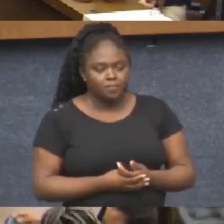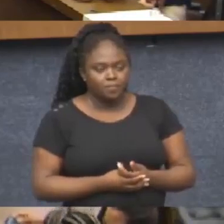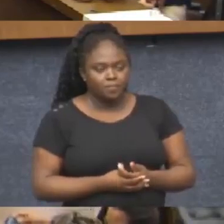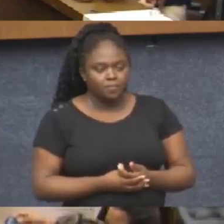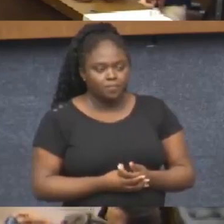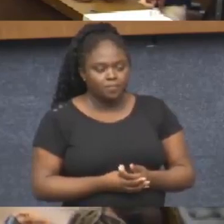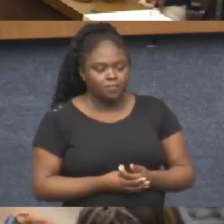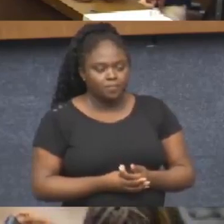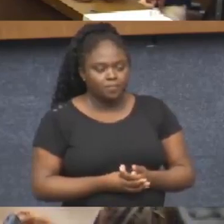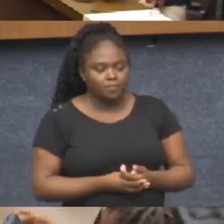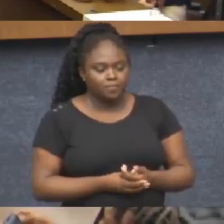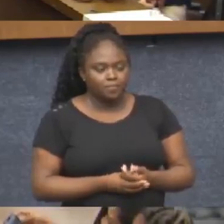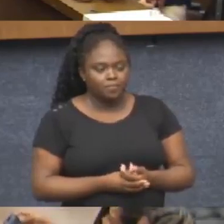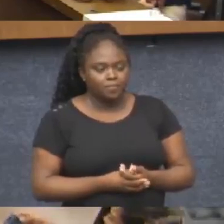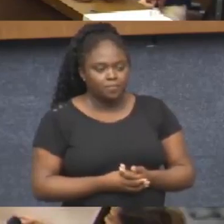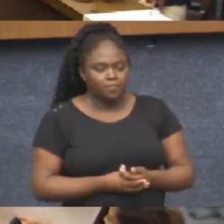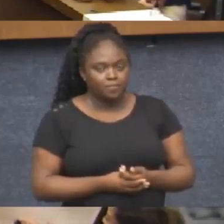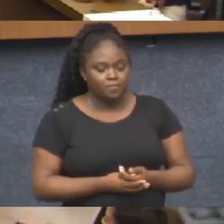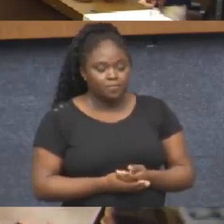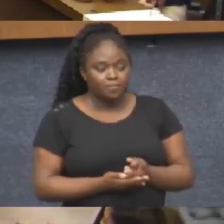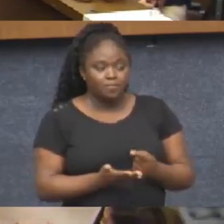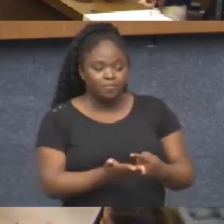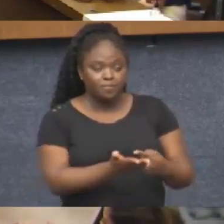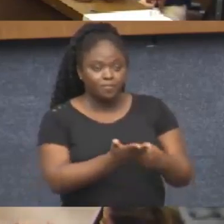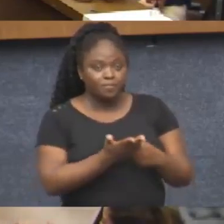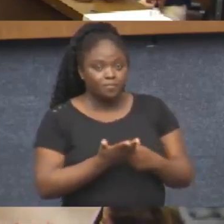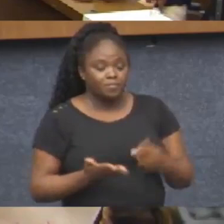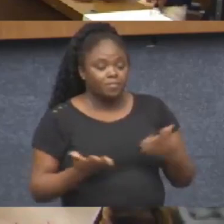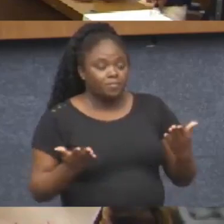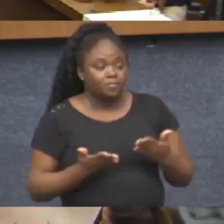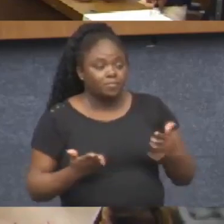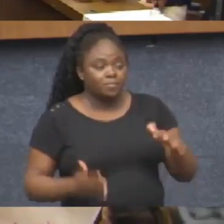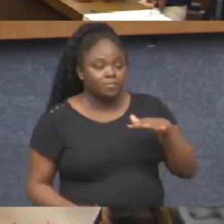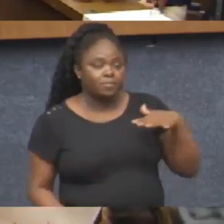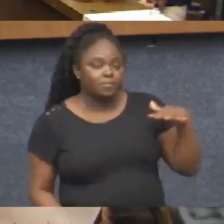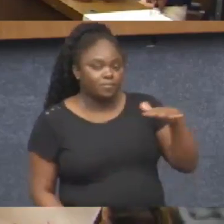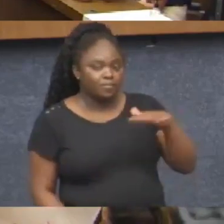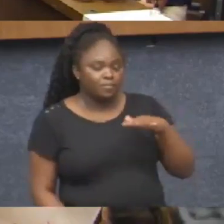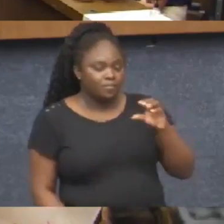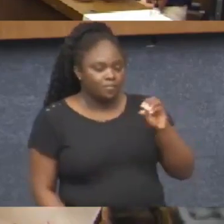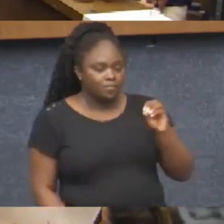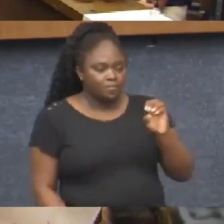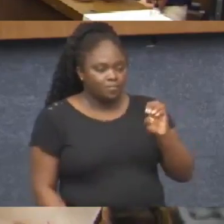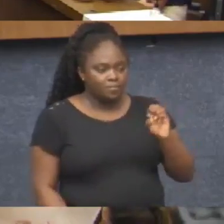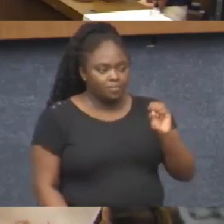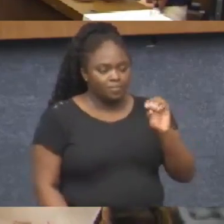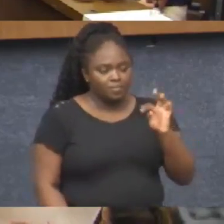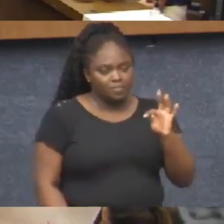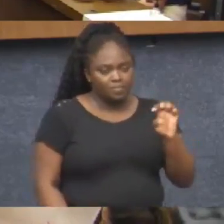Dando prosseguimento, convidamos agora pela Regional Oeste,